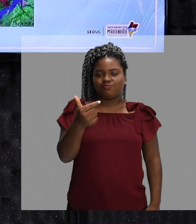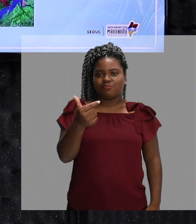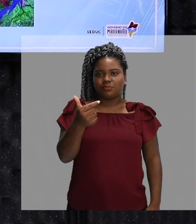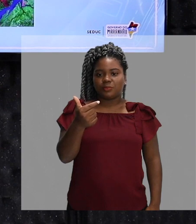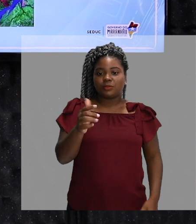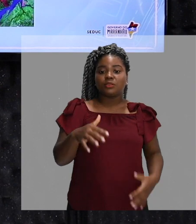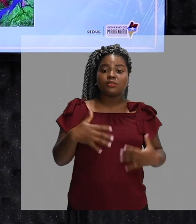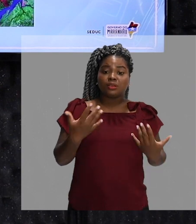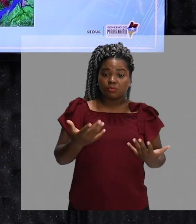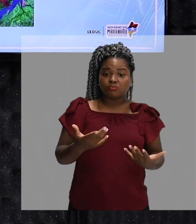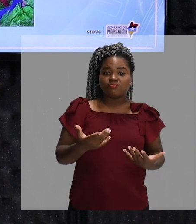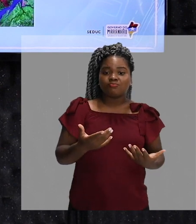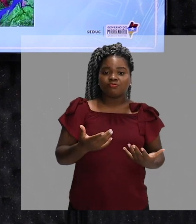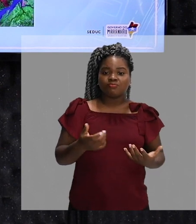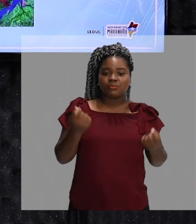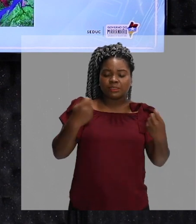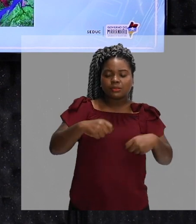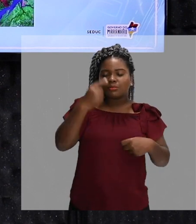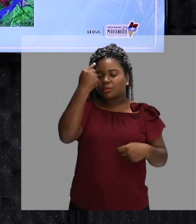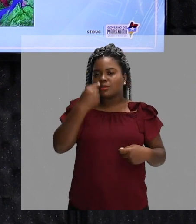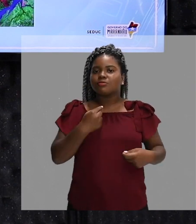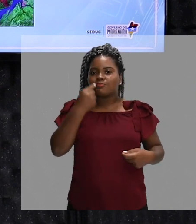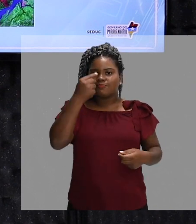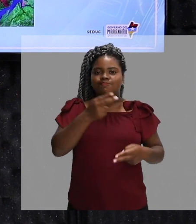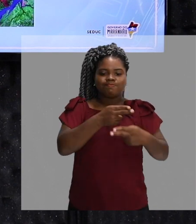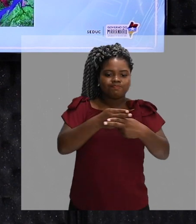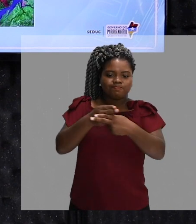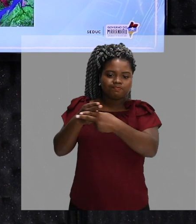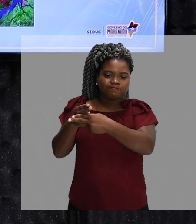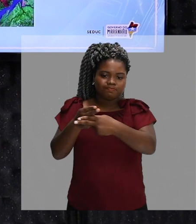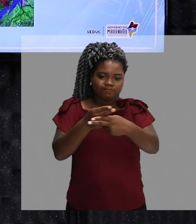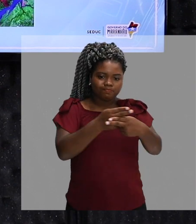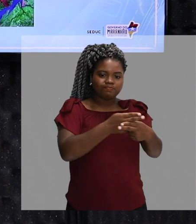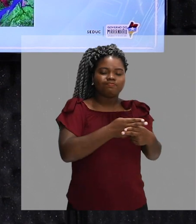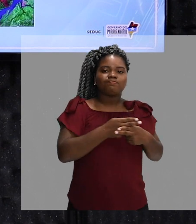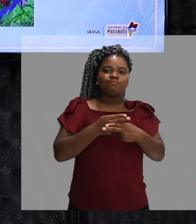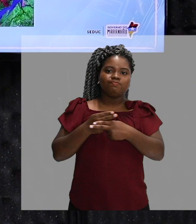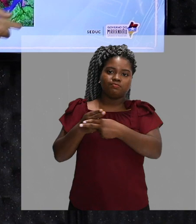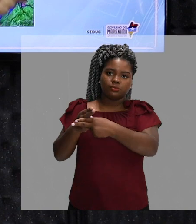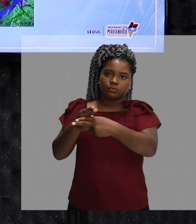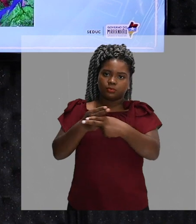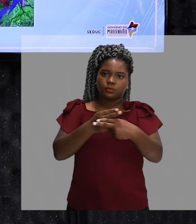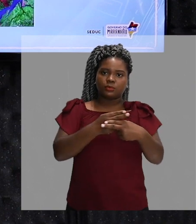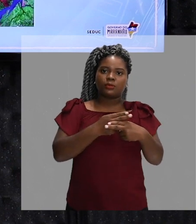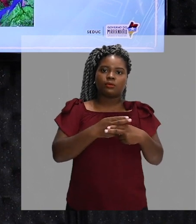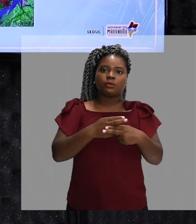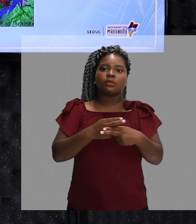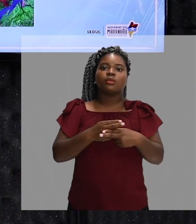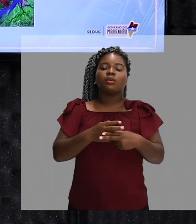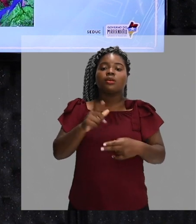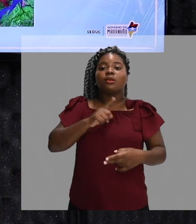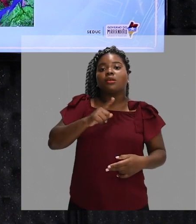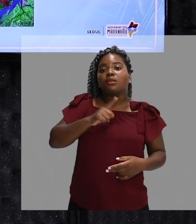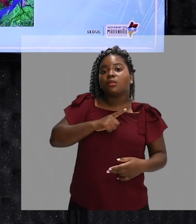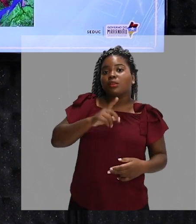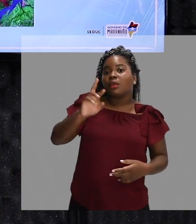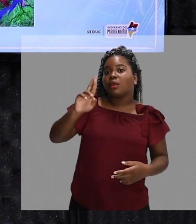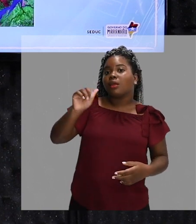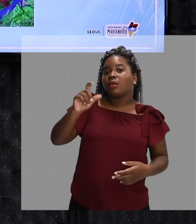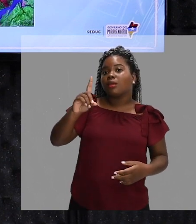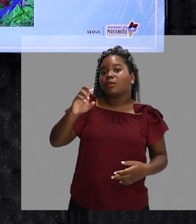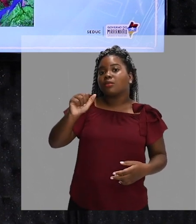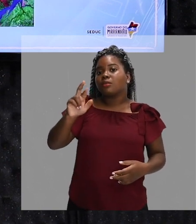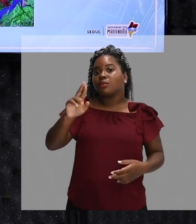imagens de satélites produzidas a partir de radares, nós podemos monitorar essa área.